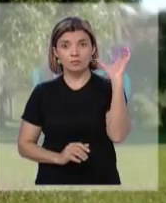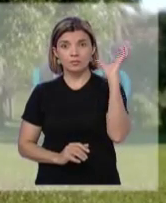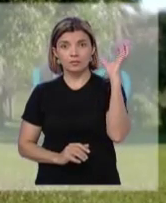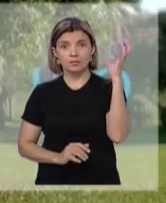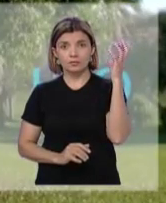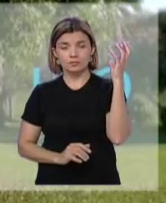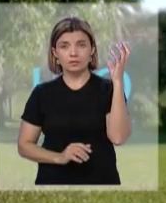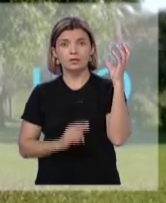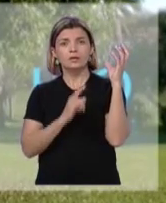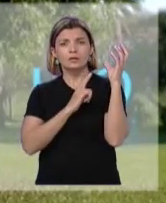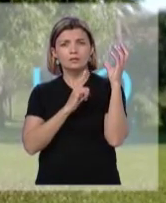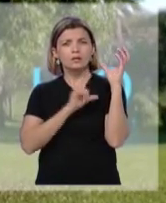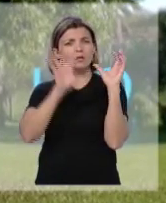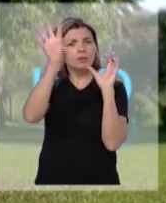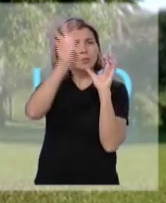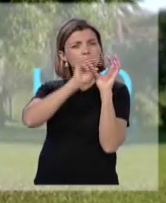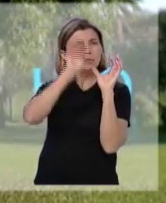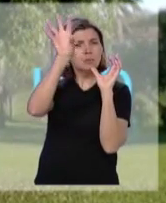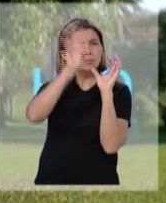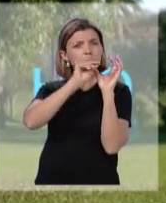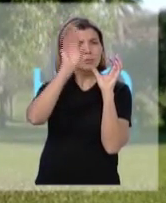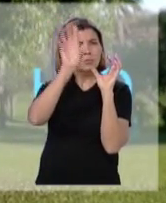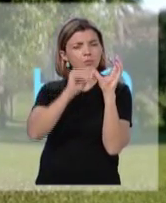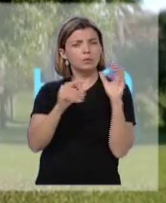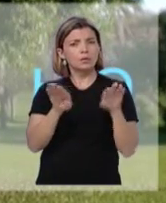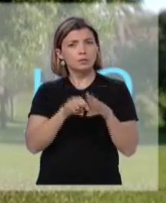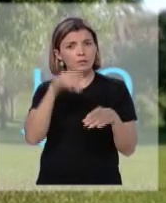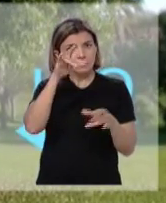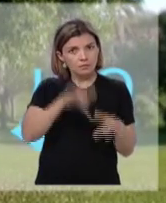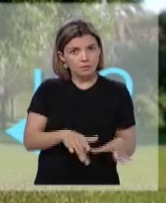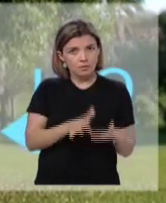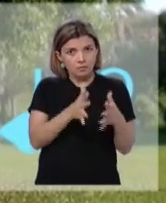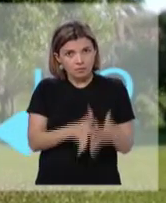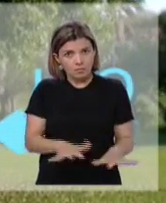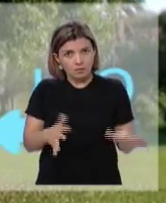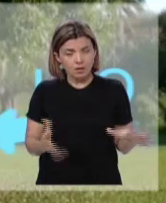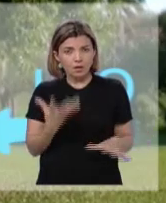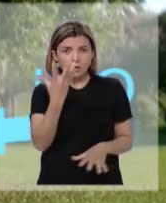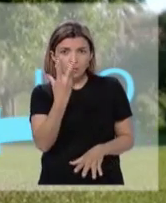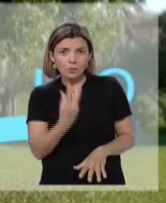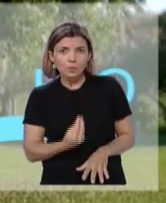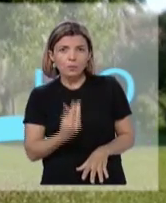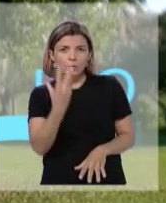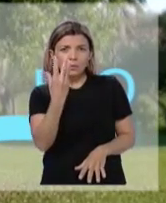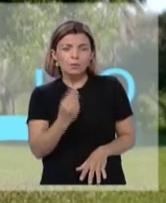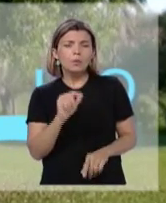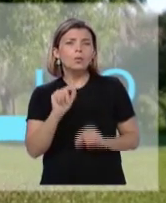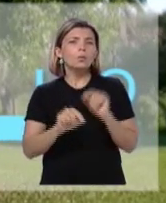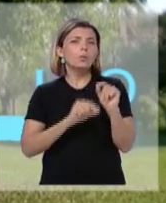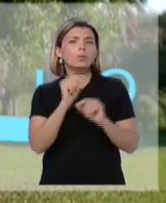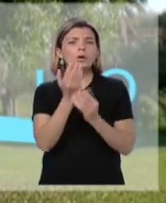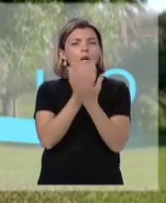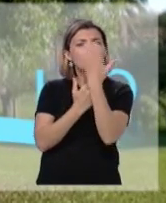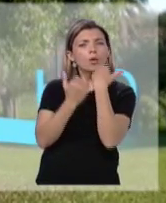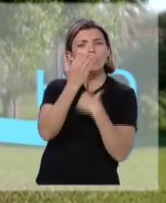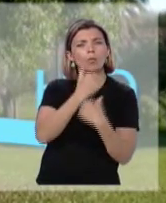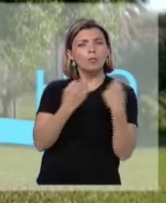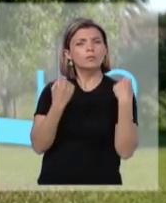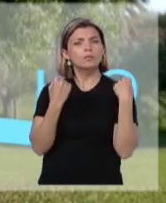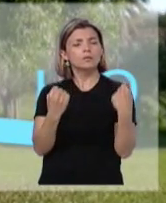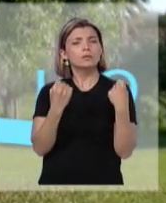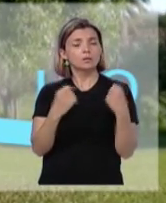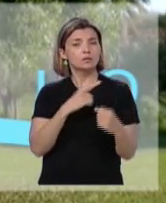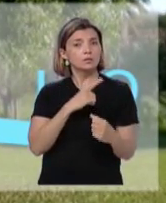As plantas, assim como as cianobactérias, algas e algumas bactérias, conseguem sintetizar o seu